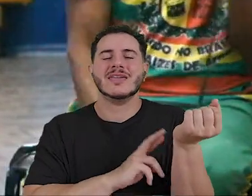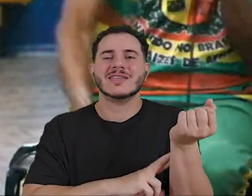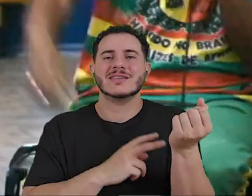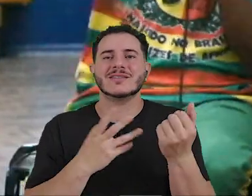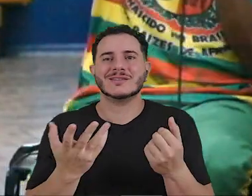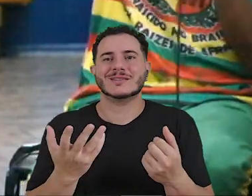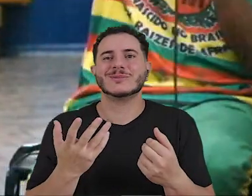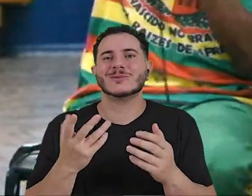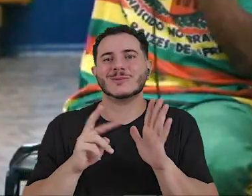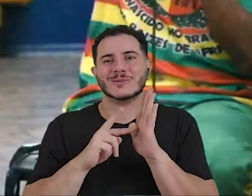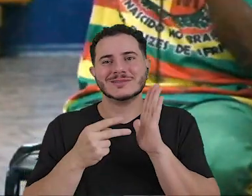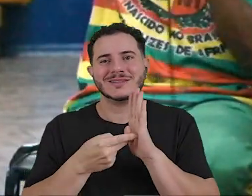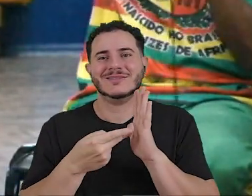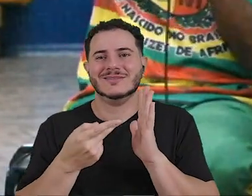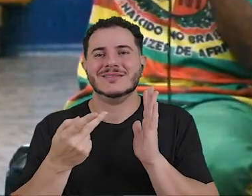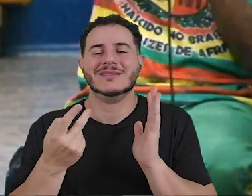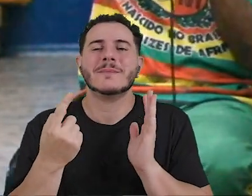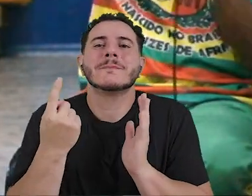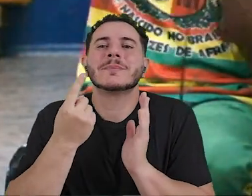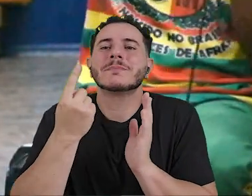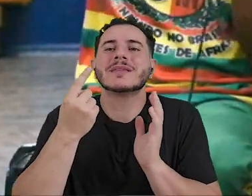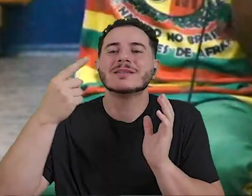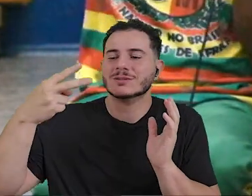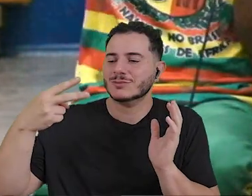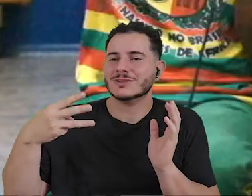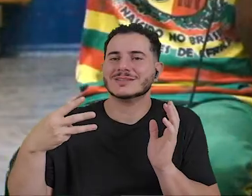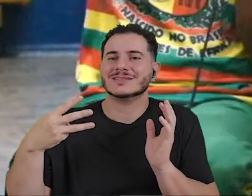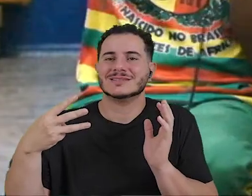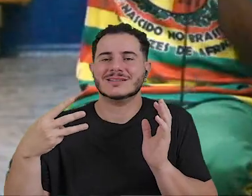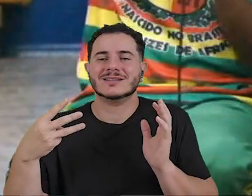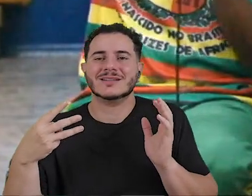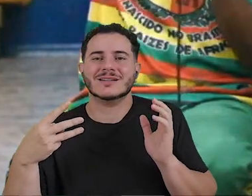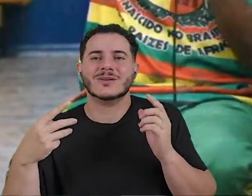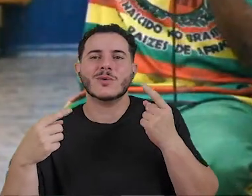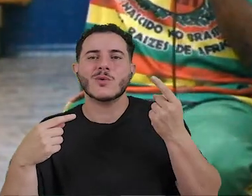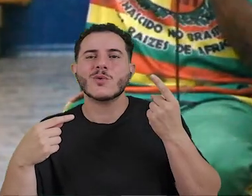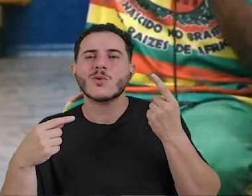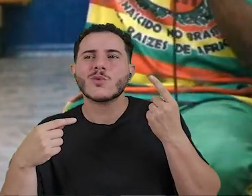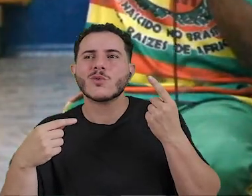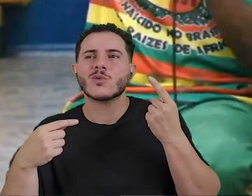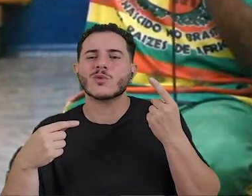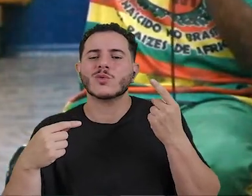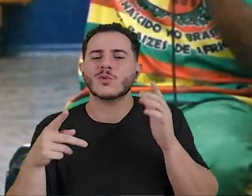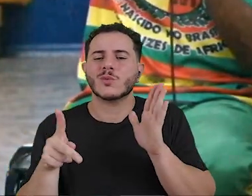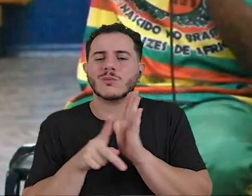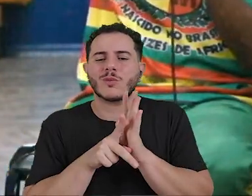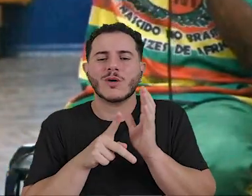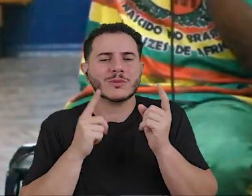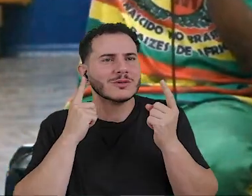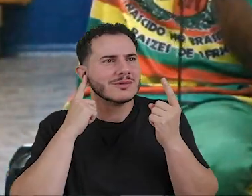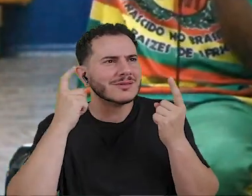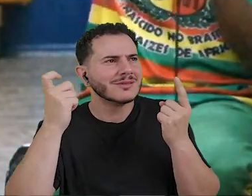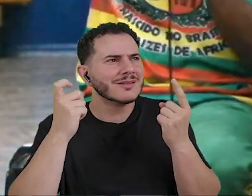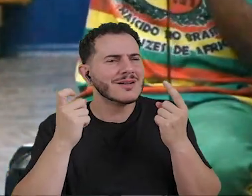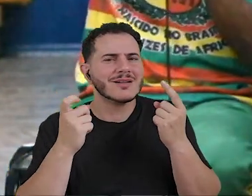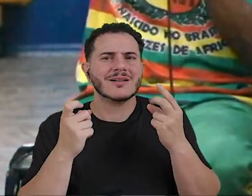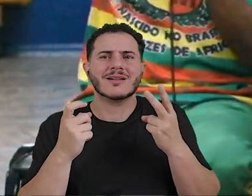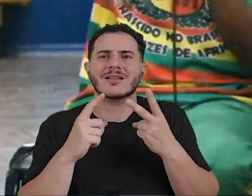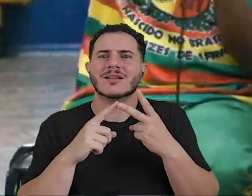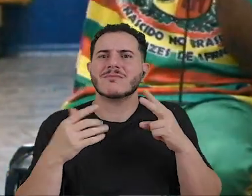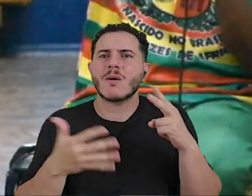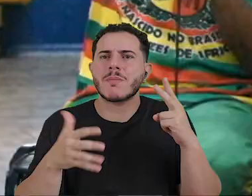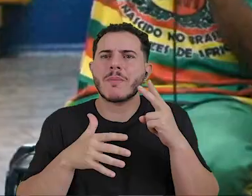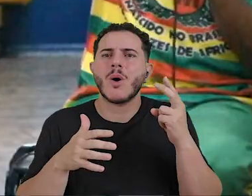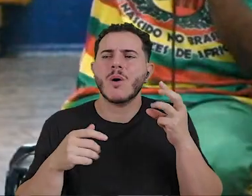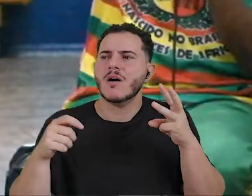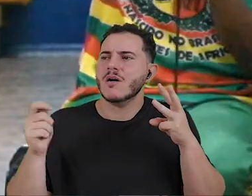Você vê, escola de samba tem primeiro, segundo, terceiro surdo, né? Não é duro, xangô, tem 3, tambor de crioula,